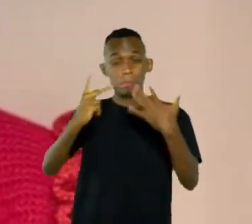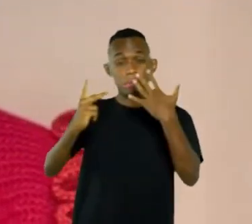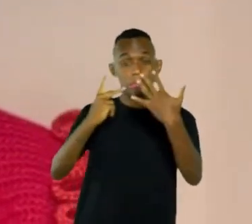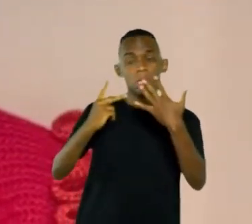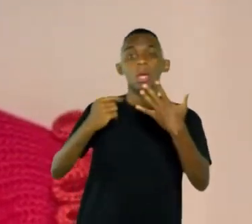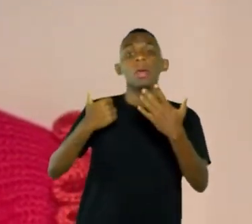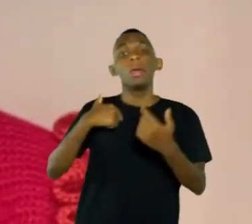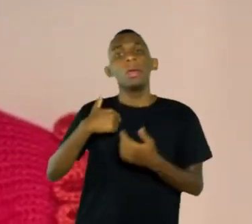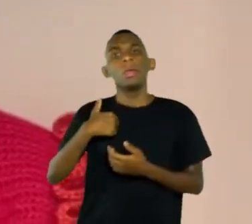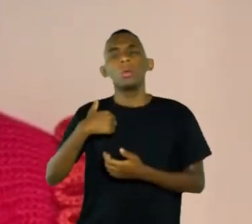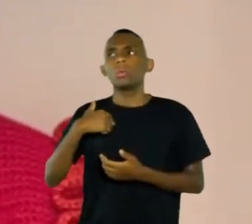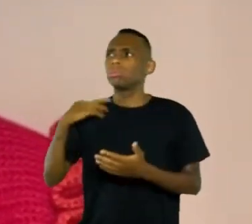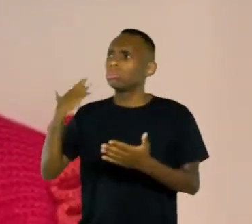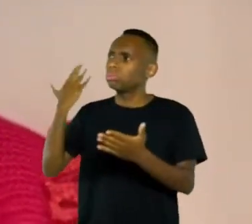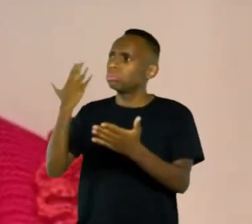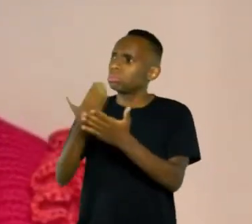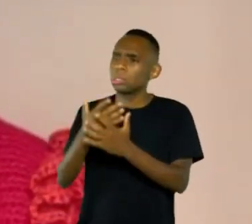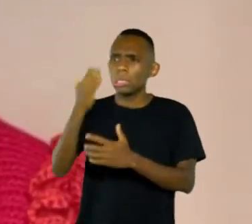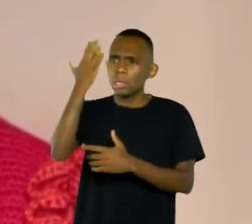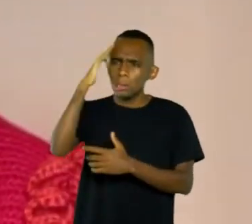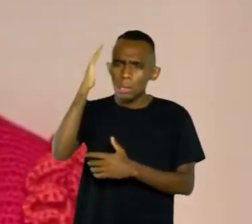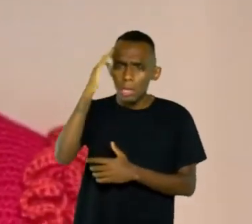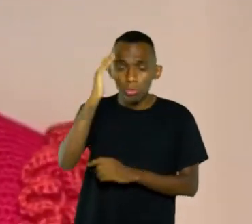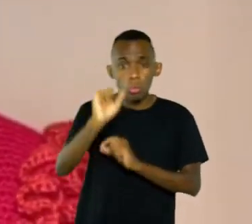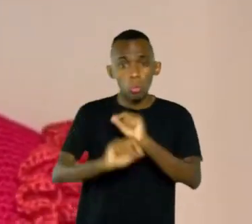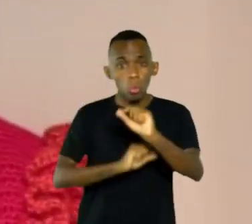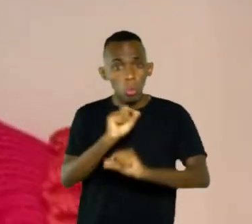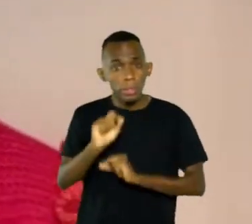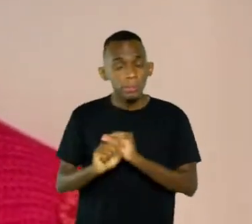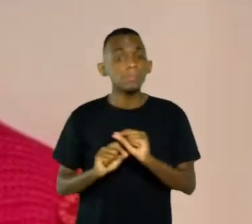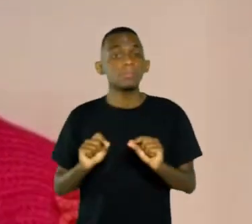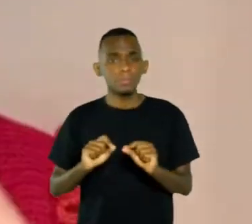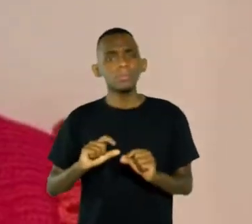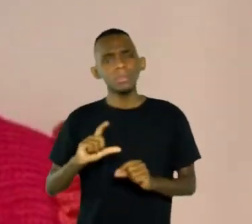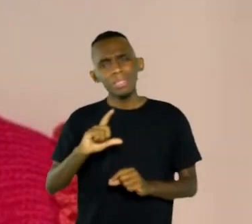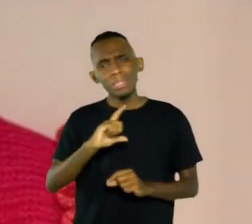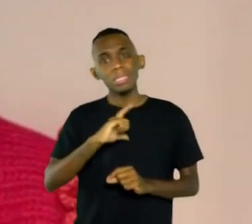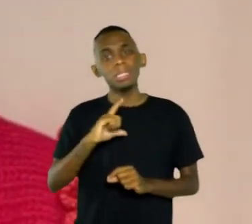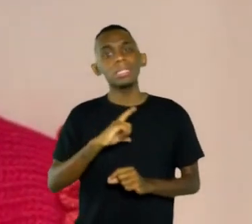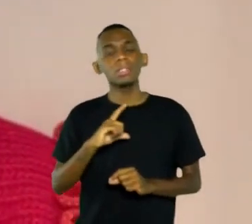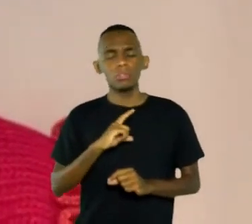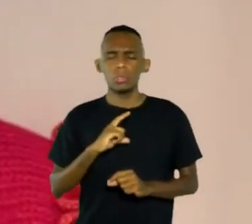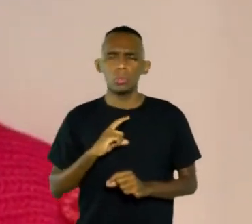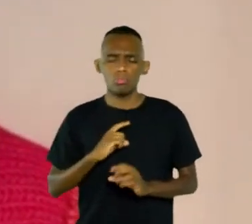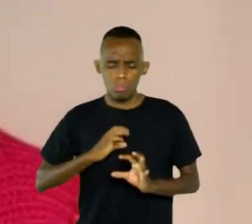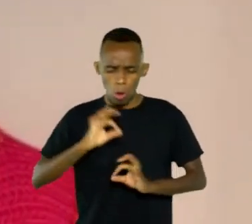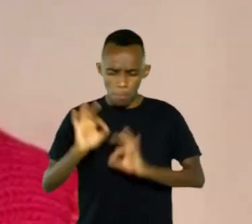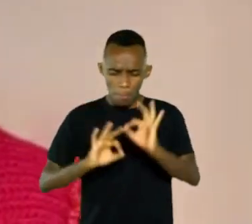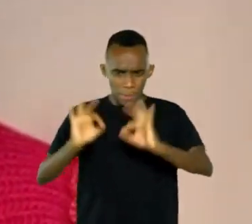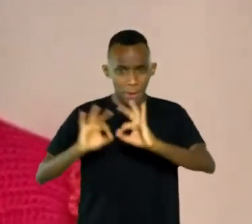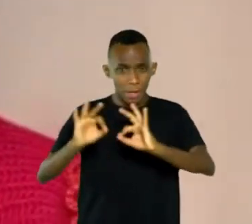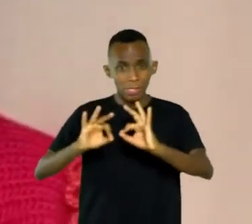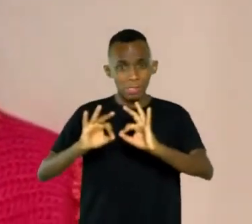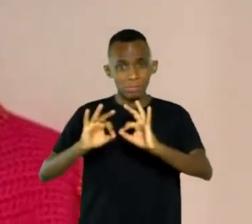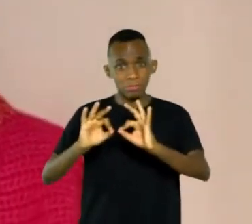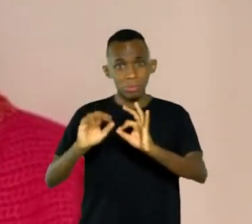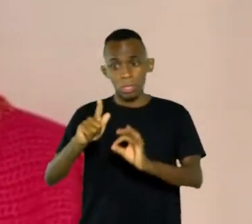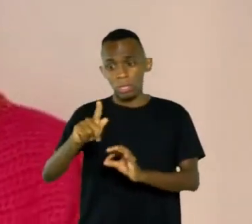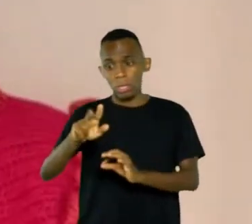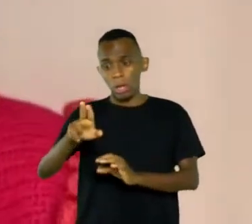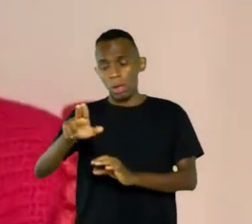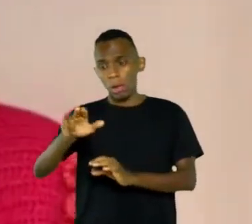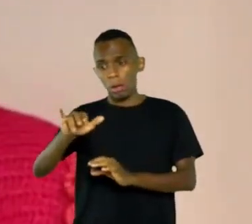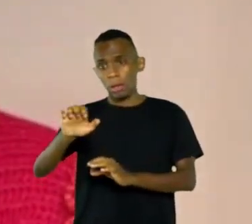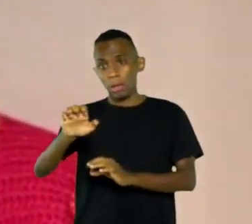entendi que existia aí um preparo constante para a guerra, de nunca poder falar, ai, estou de